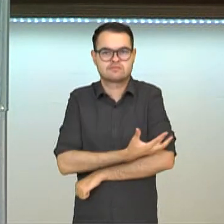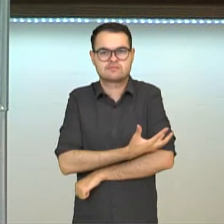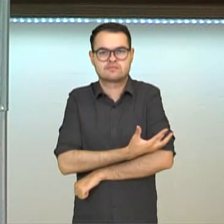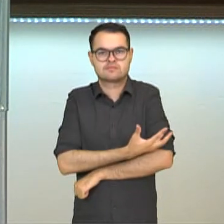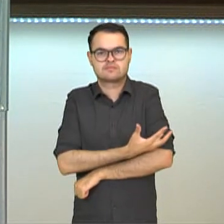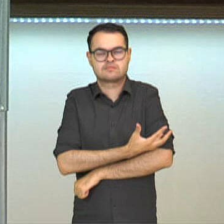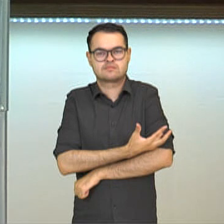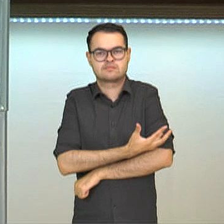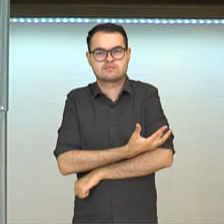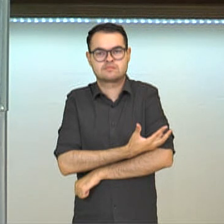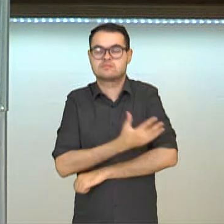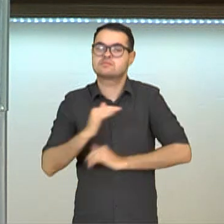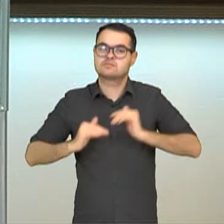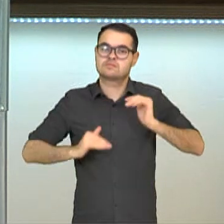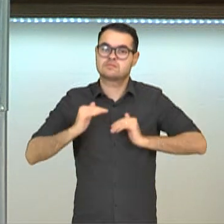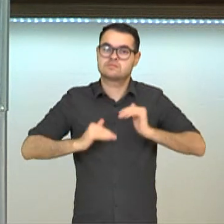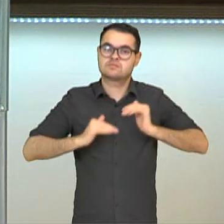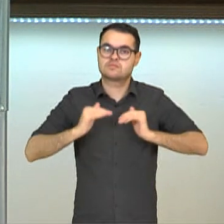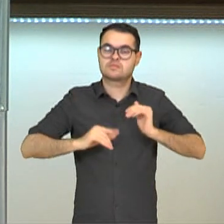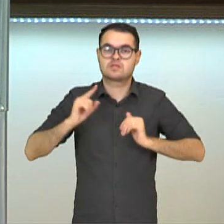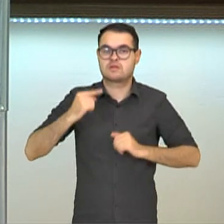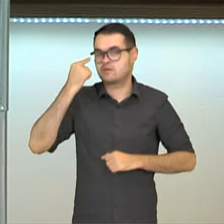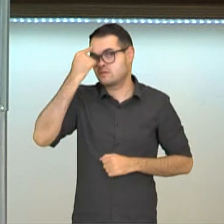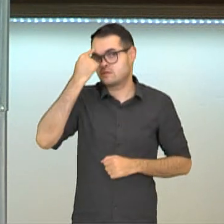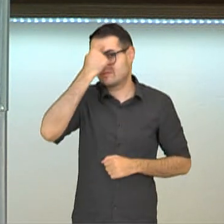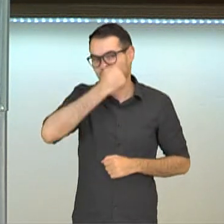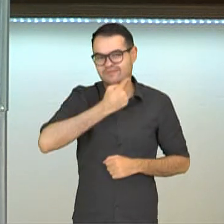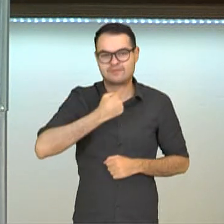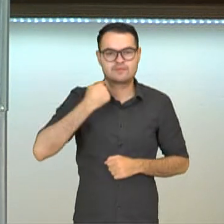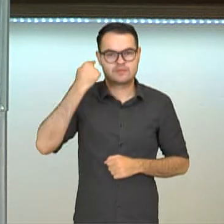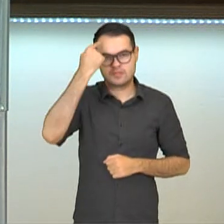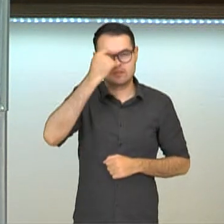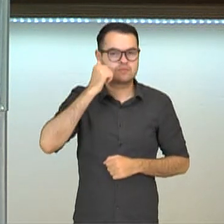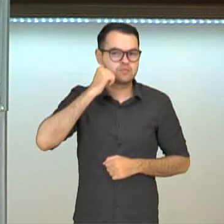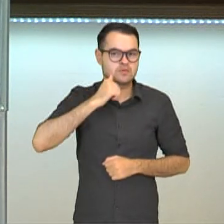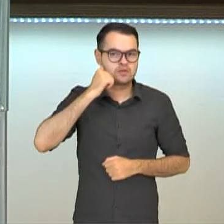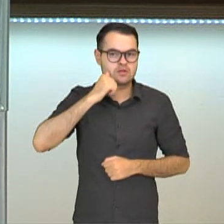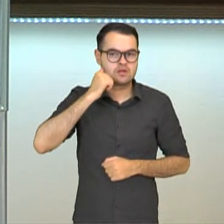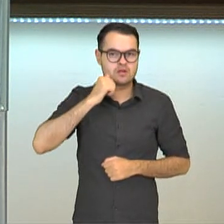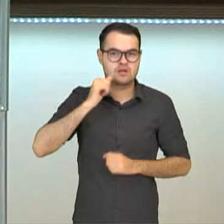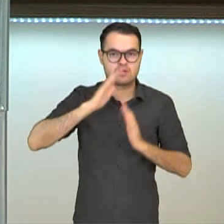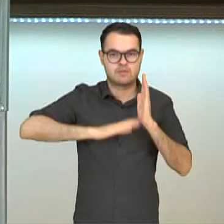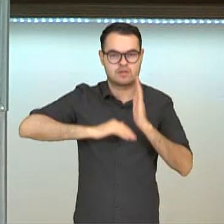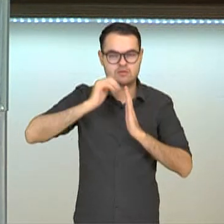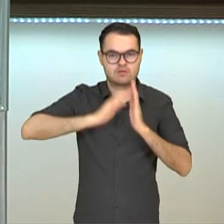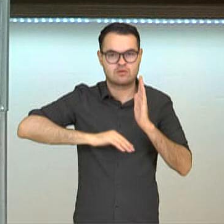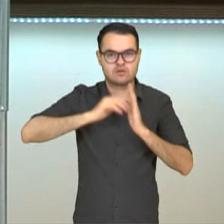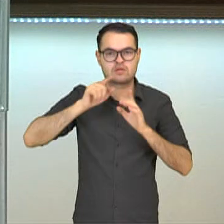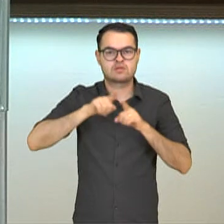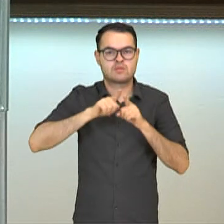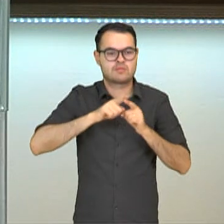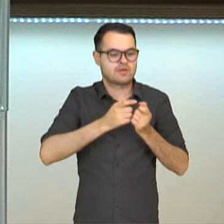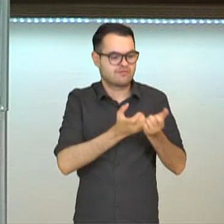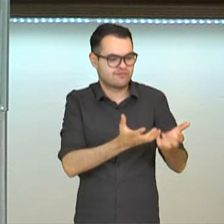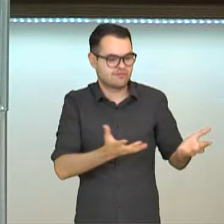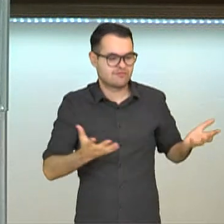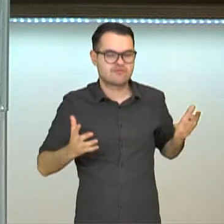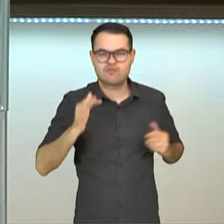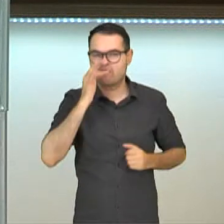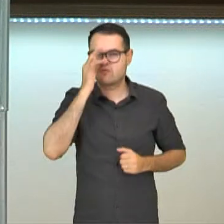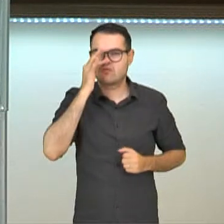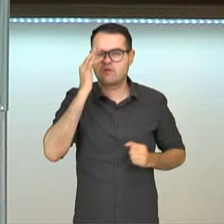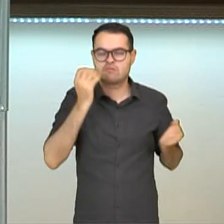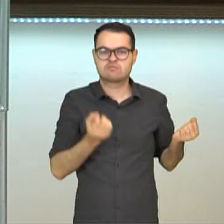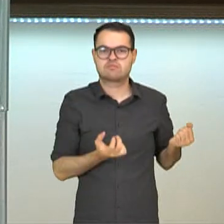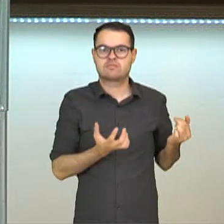ser vista tanto pela face da mulher na pintura, quanto por aquelas flores que iluminam.